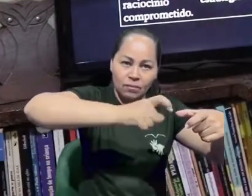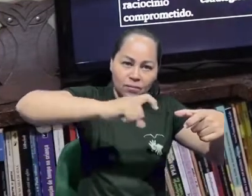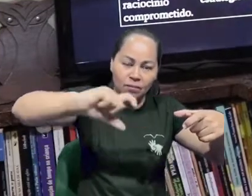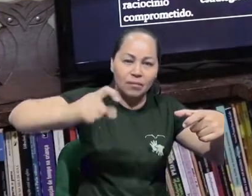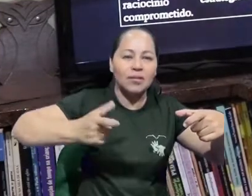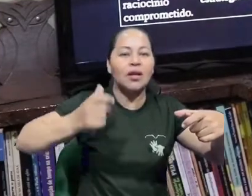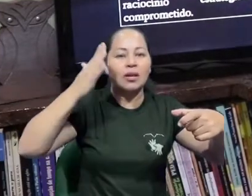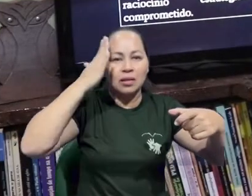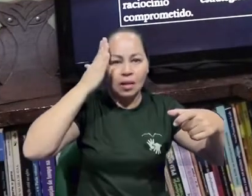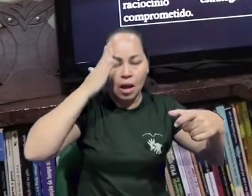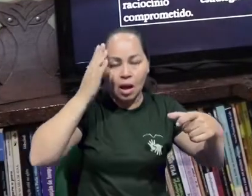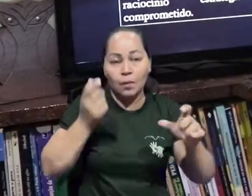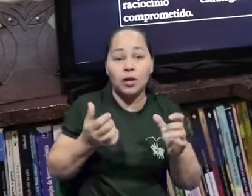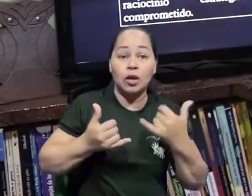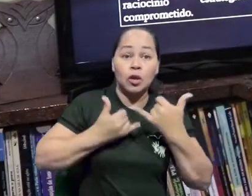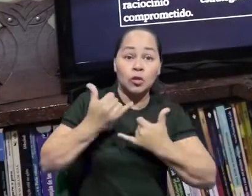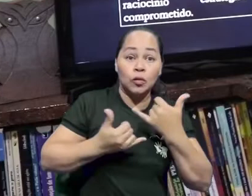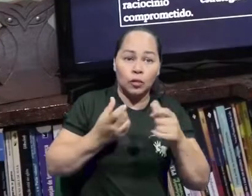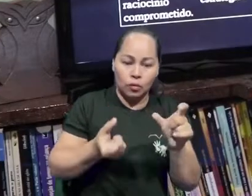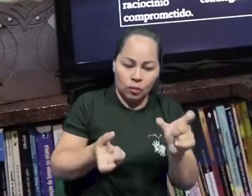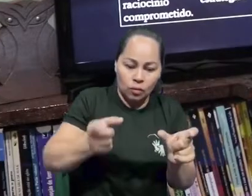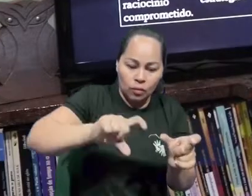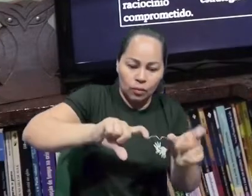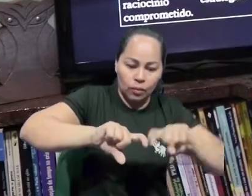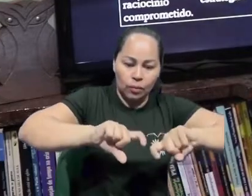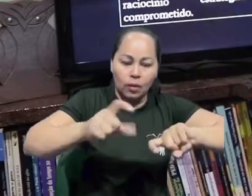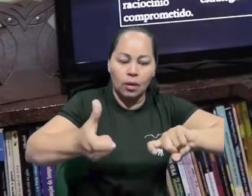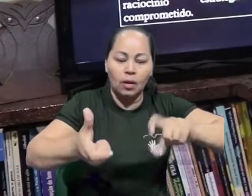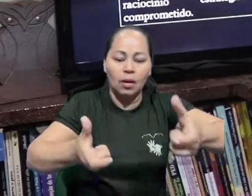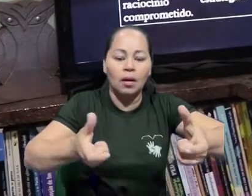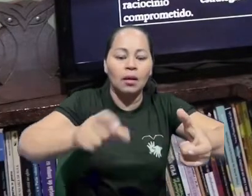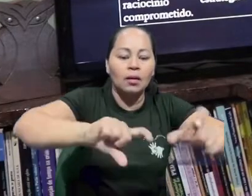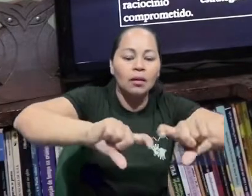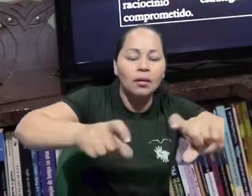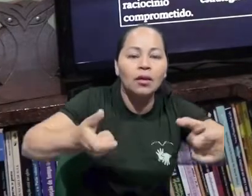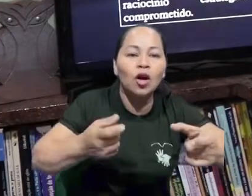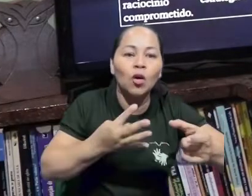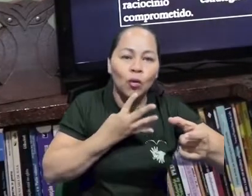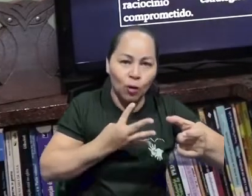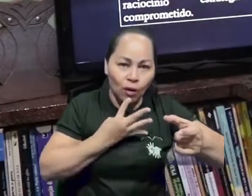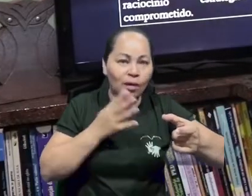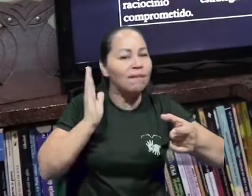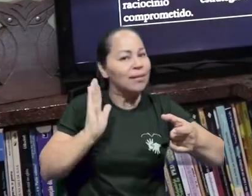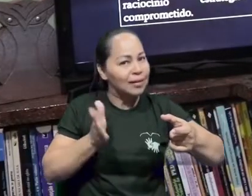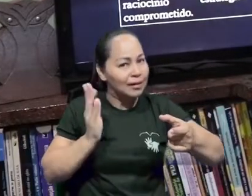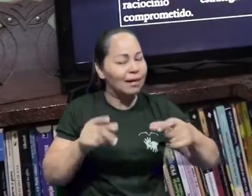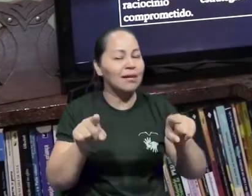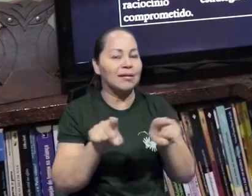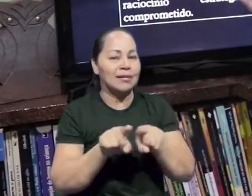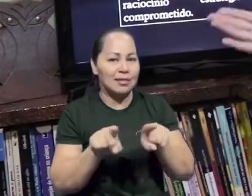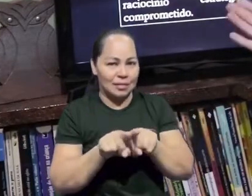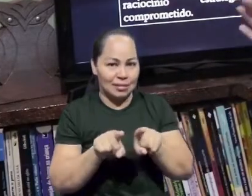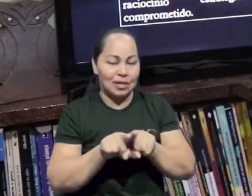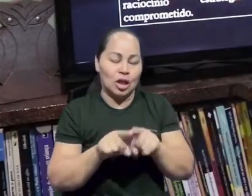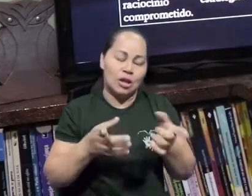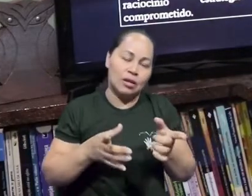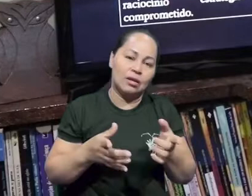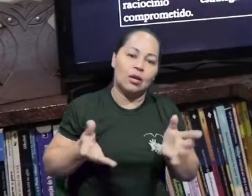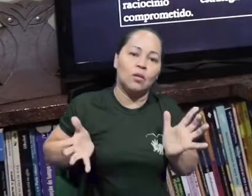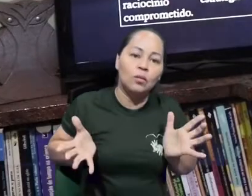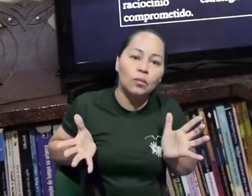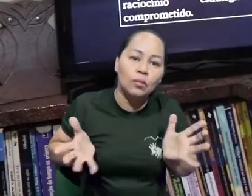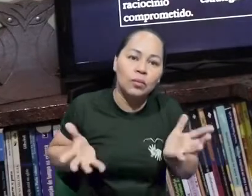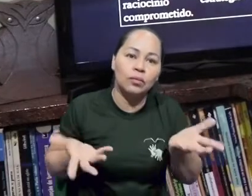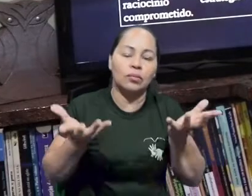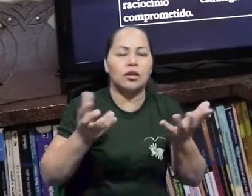memória. Para jogos elaborados, o raciocínio estratégico é comprometido. Então, tem que trabalhar